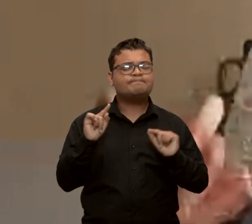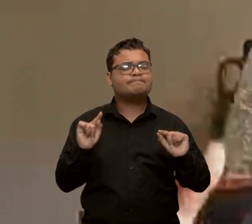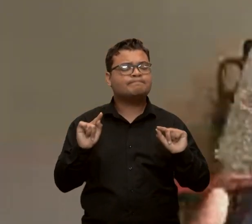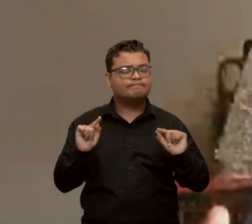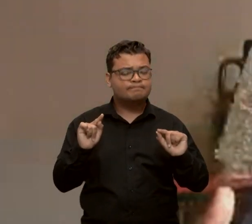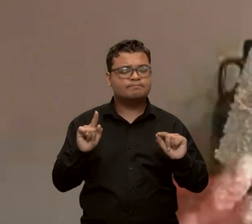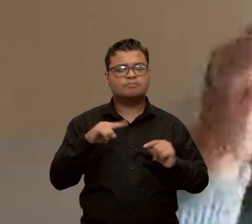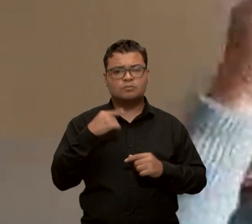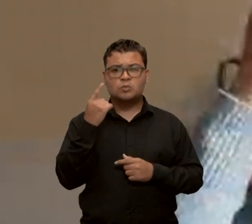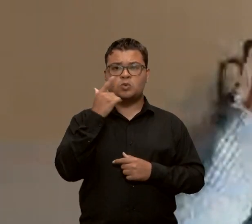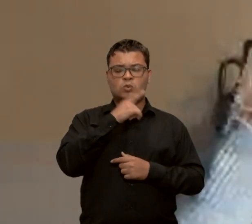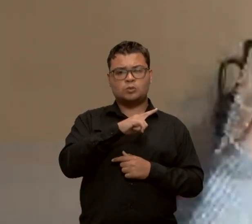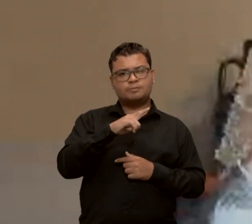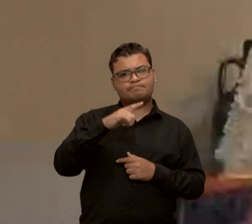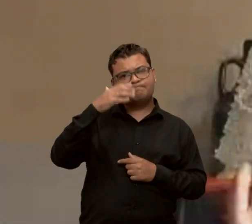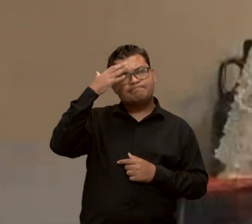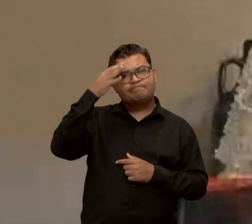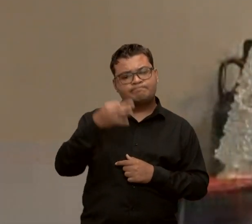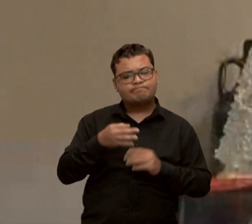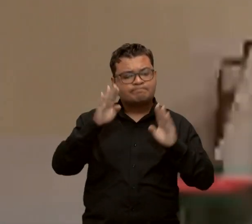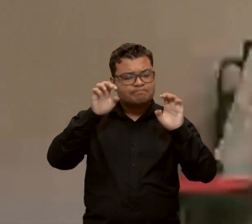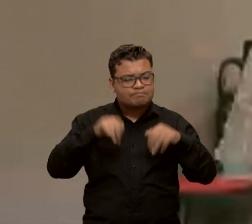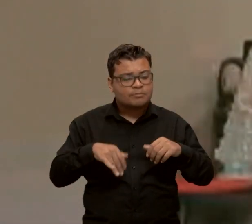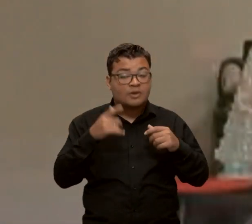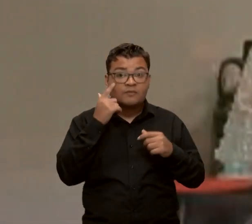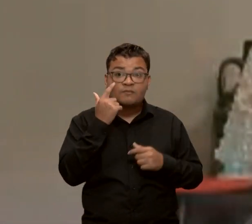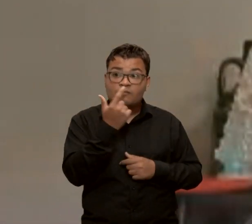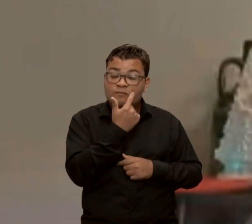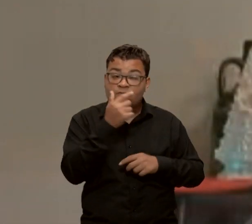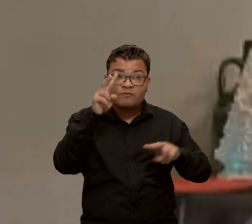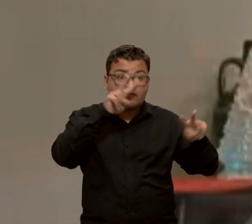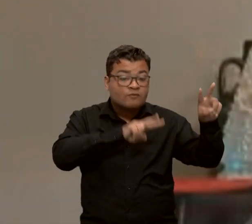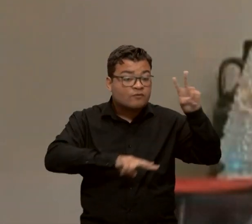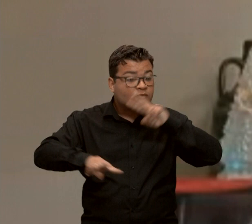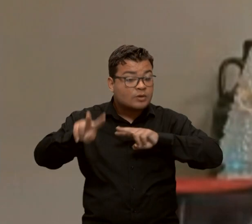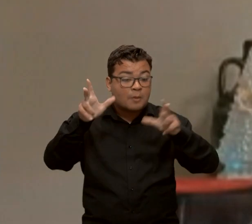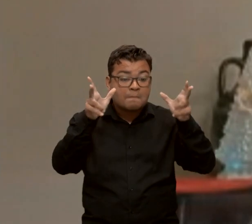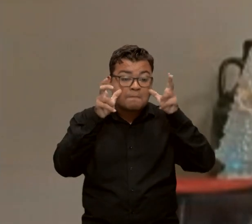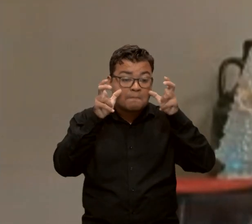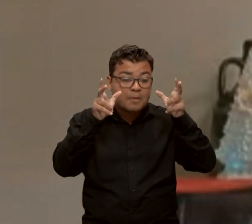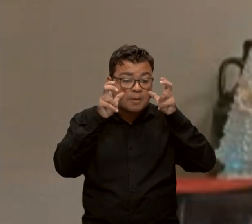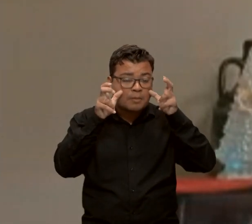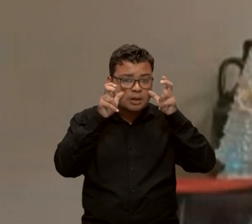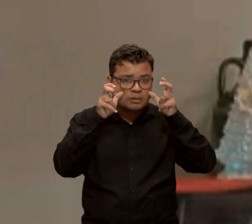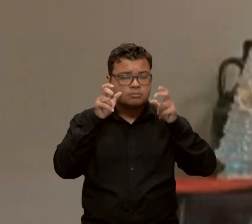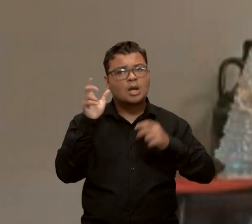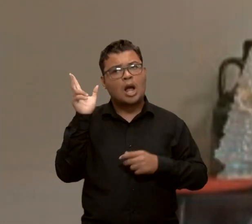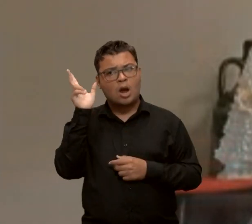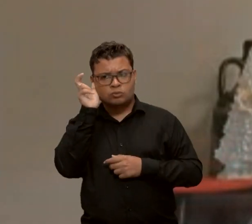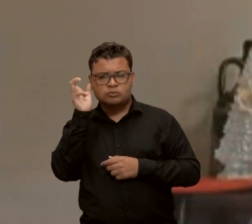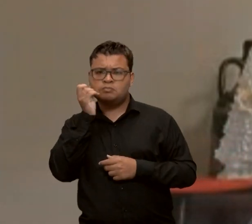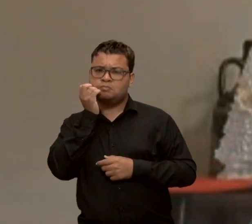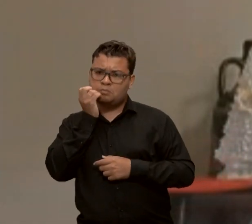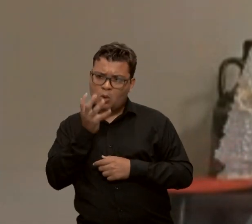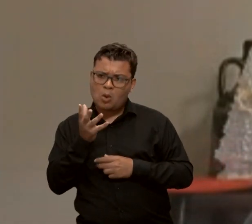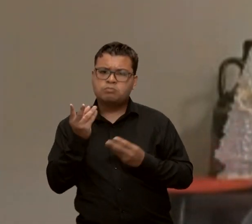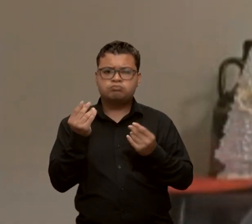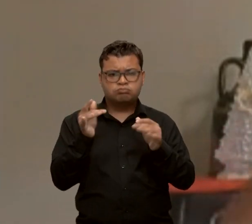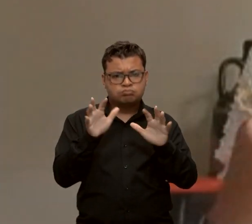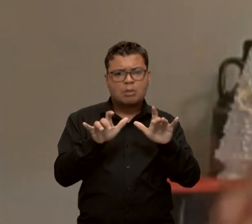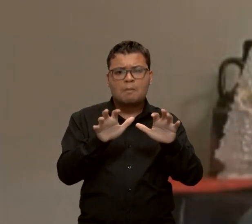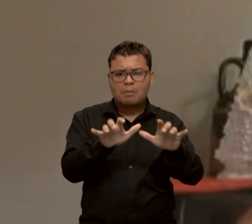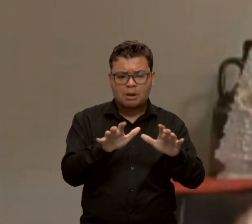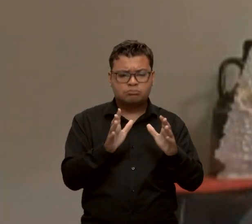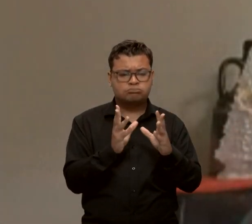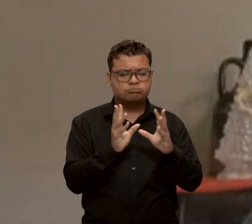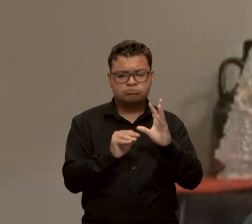uma boa compreensão pelos estímulos visuais. Muitas vezes melhor do que o auditivo, muitas vezes melhor do que o tátil.